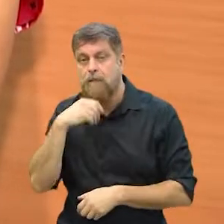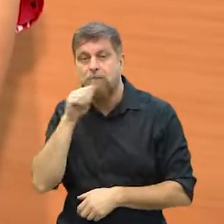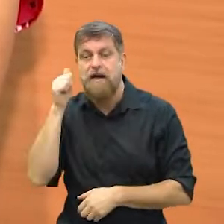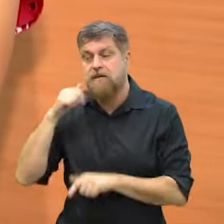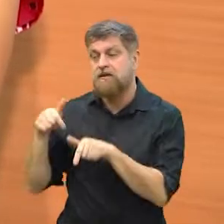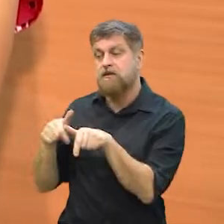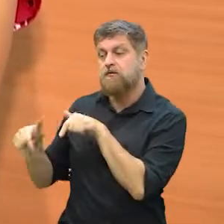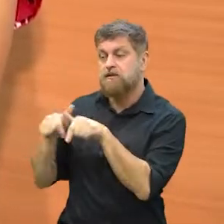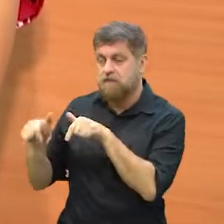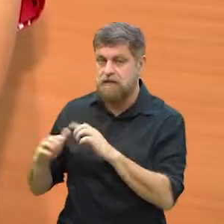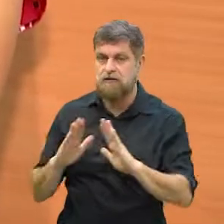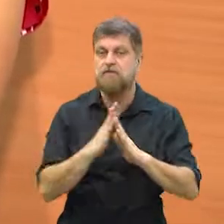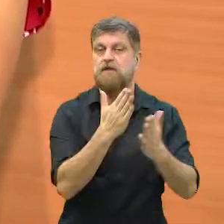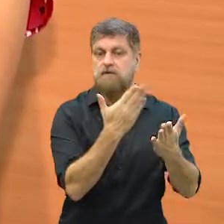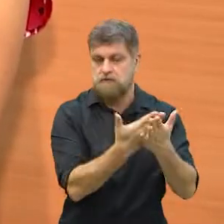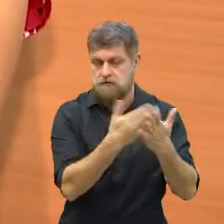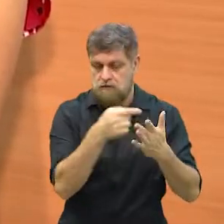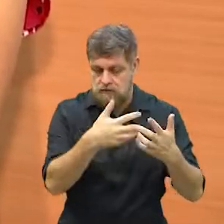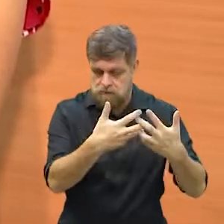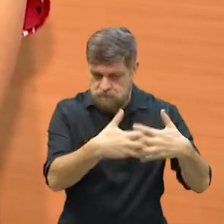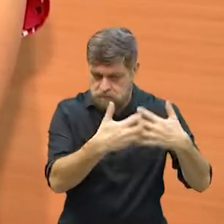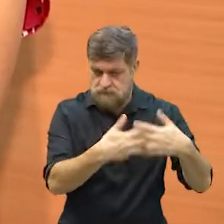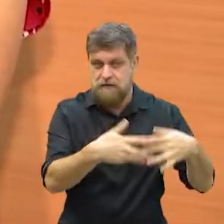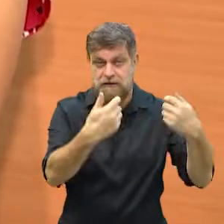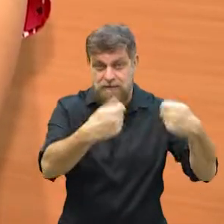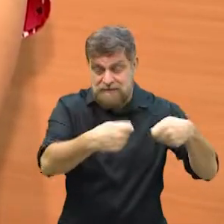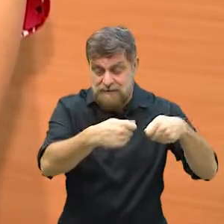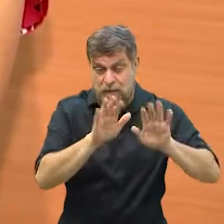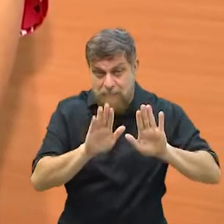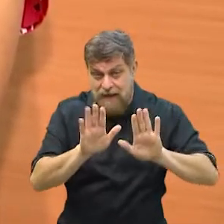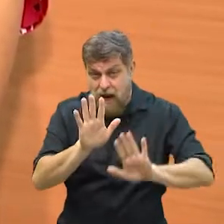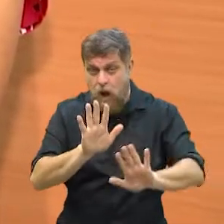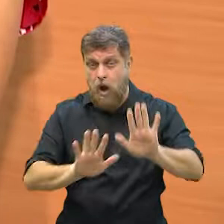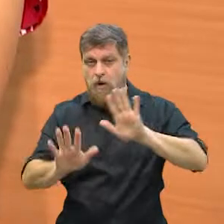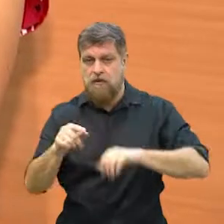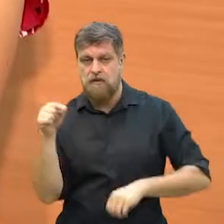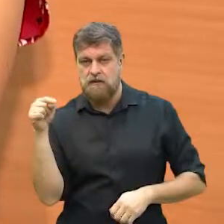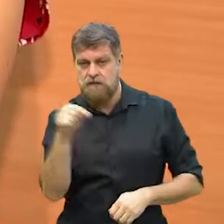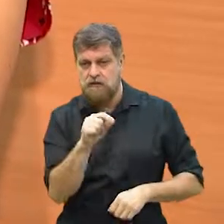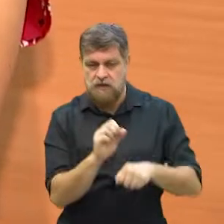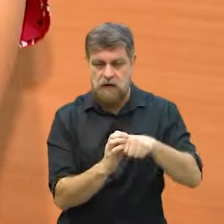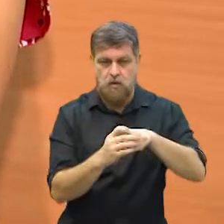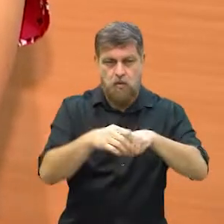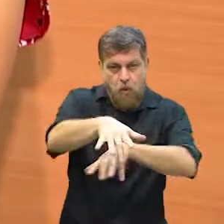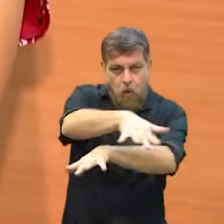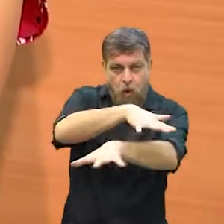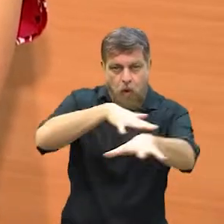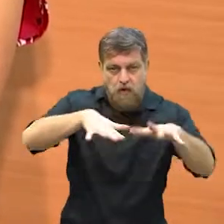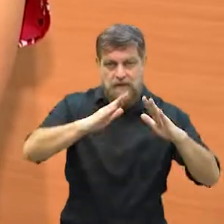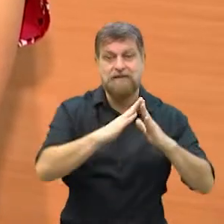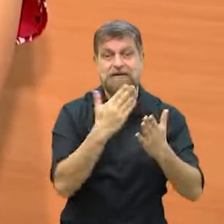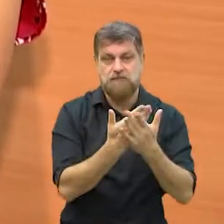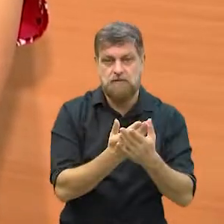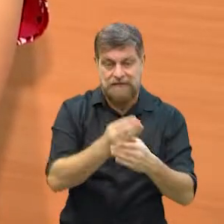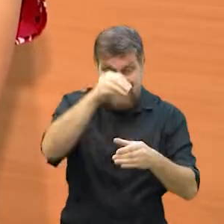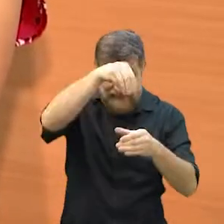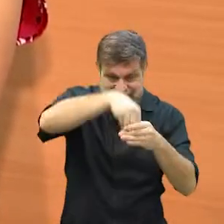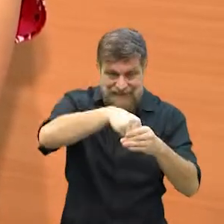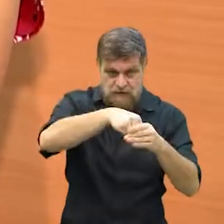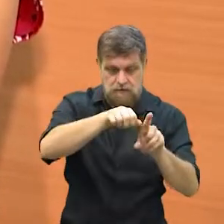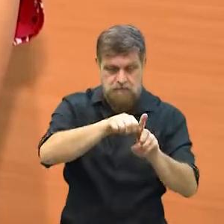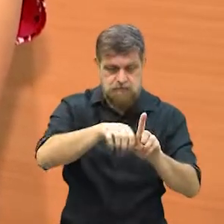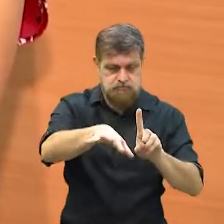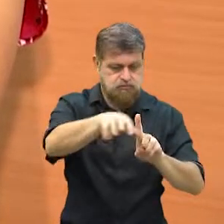seus filhos na escola. É preciso que a gente tenha muito cuidado, porque nós estamos tendo surtos de Covid dentro das